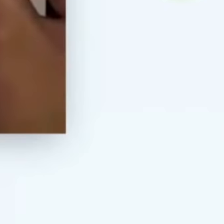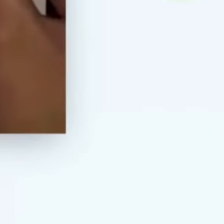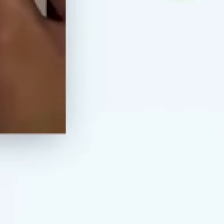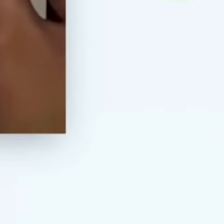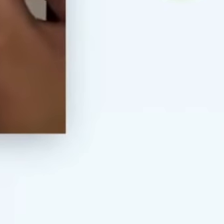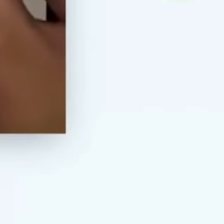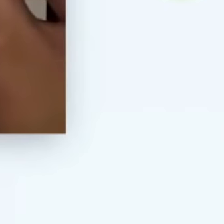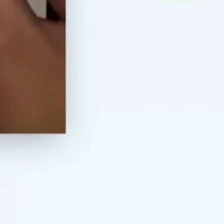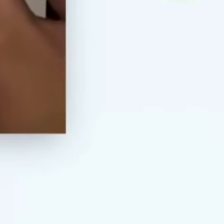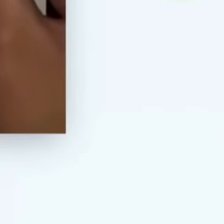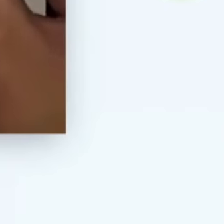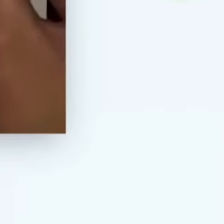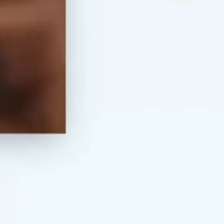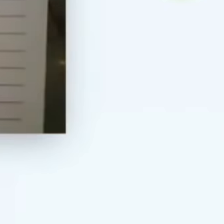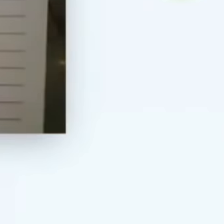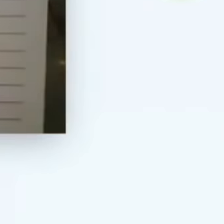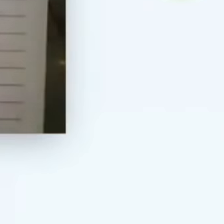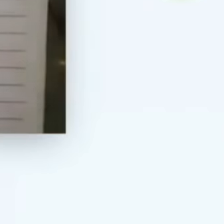a Edson